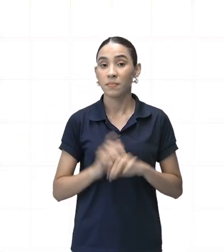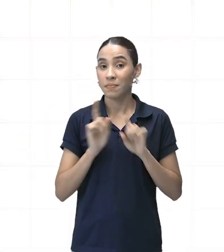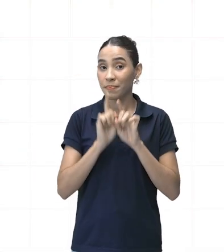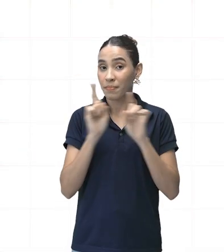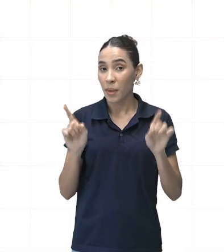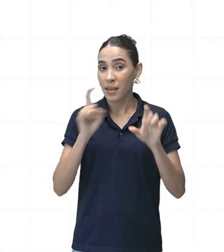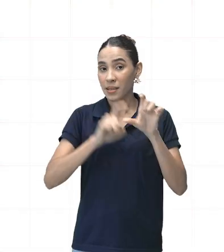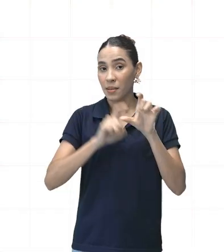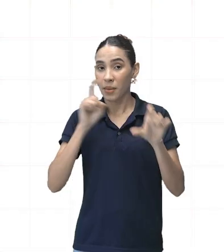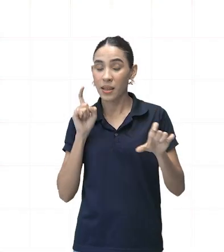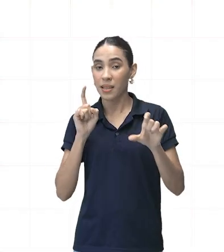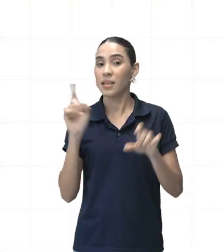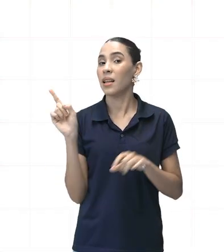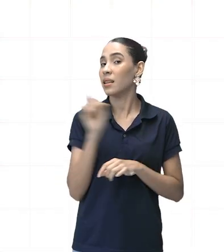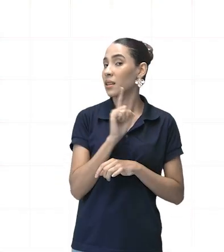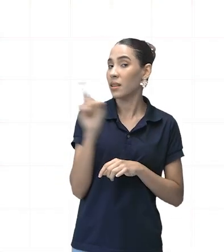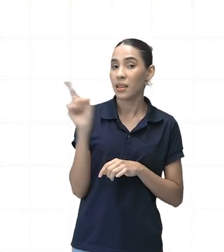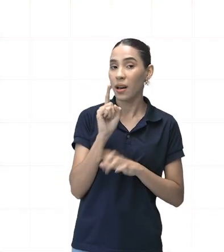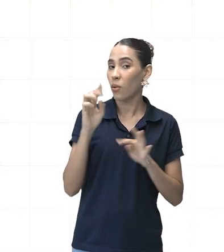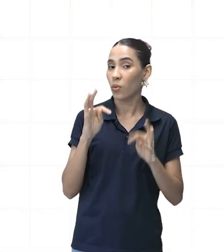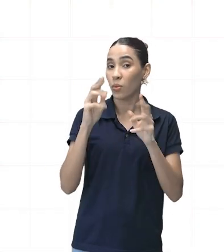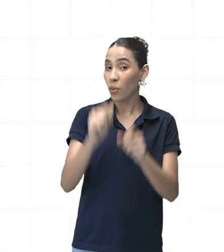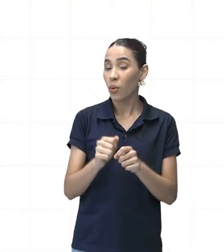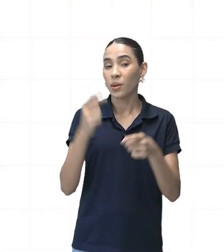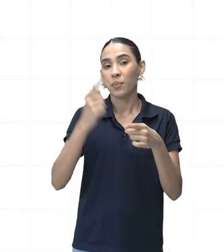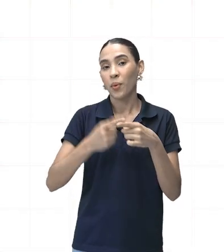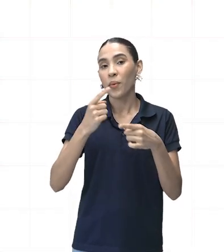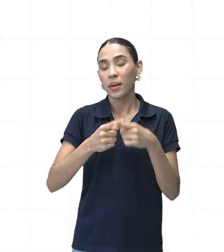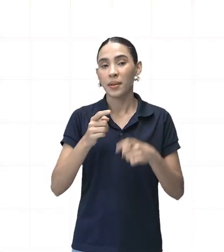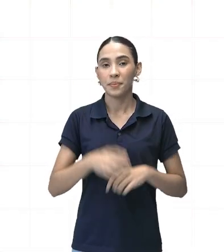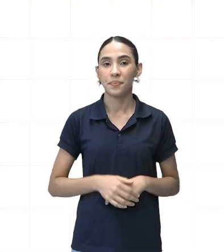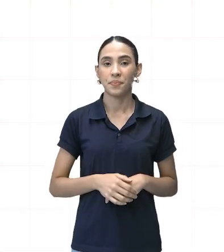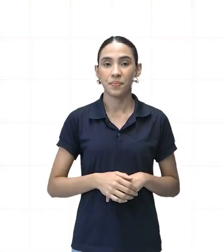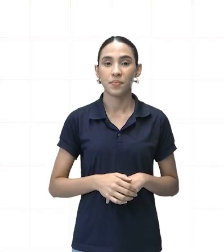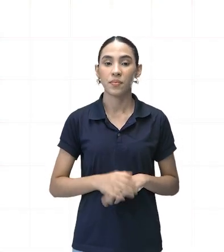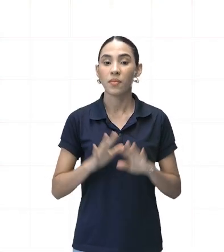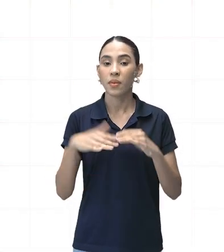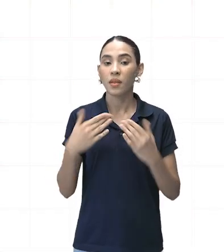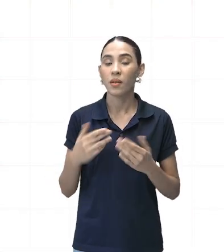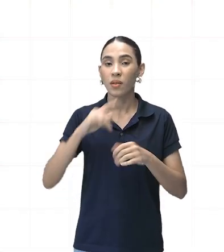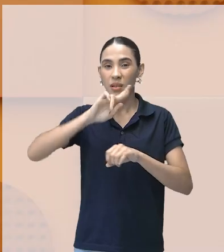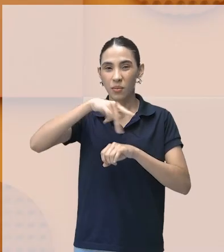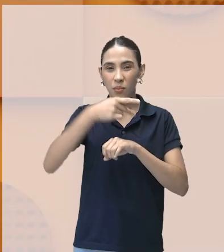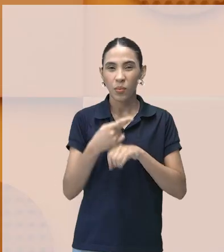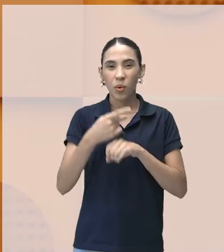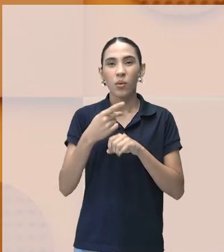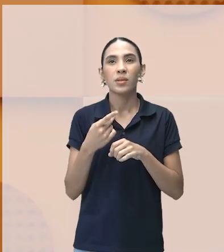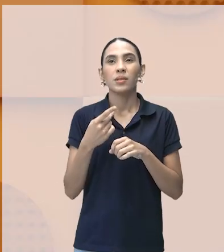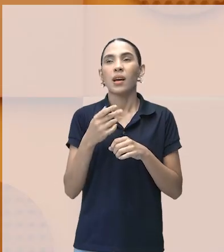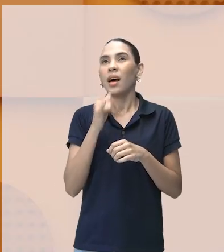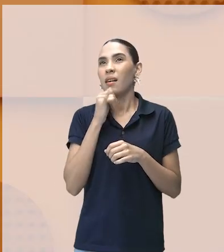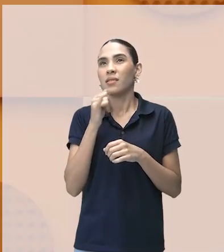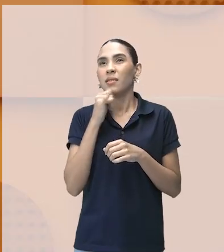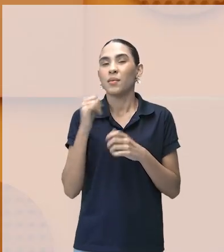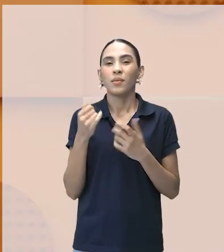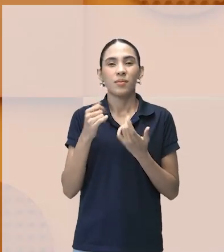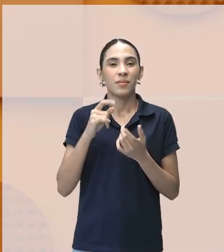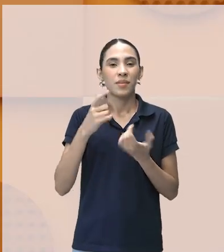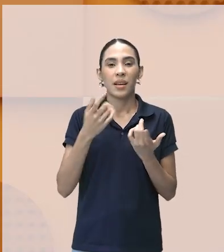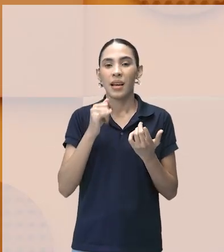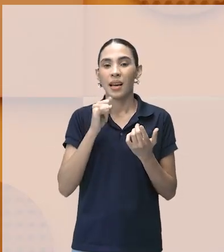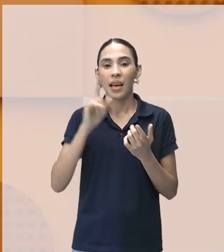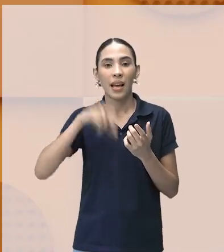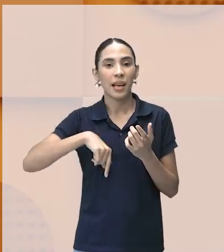Mas essa independência ela não foi total, porque até então, aí após se dizer que